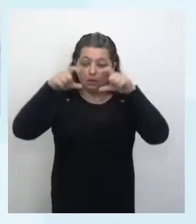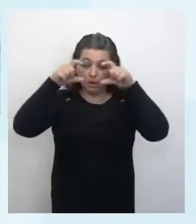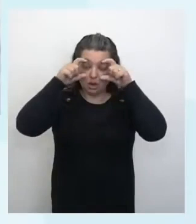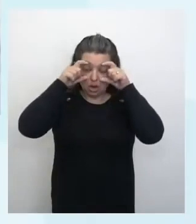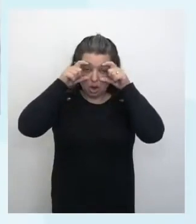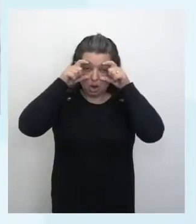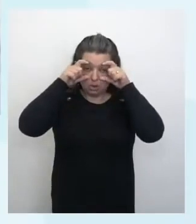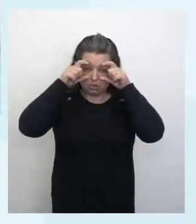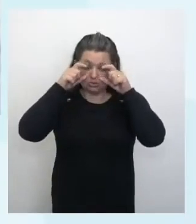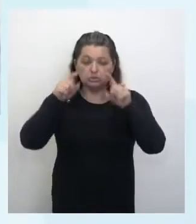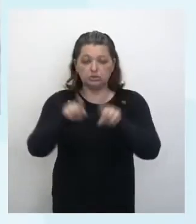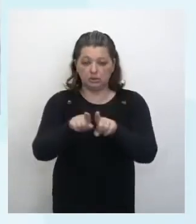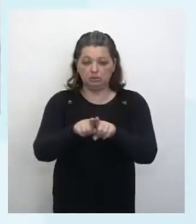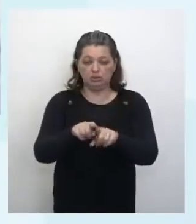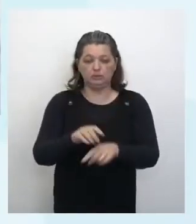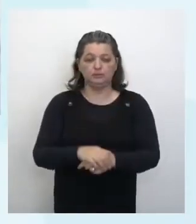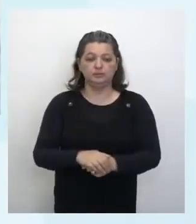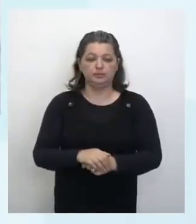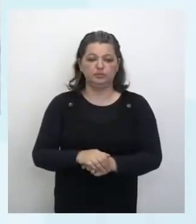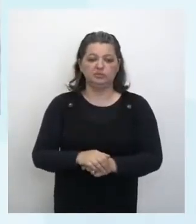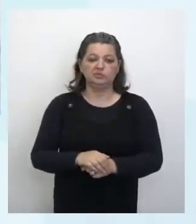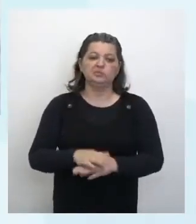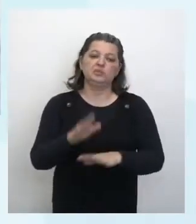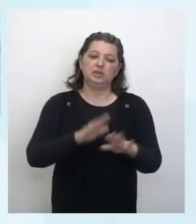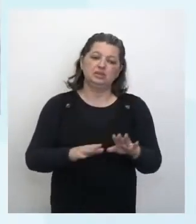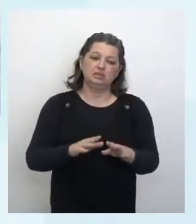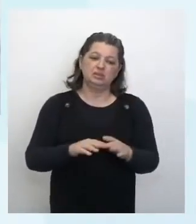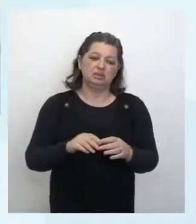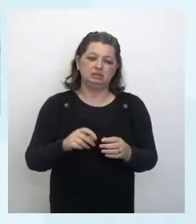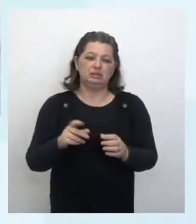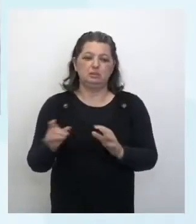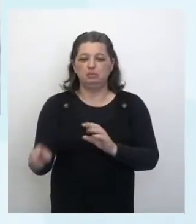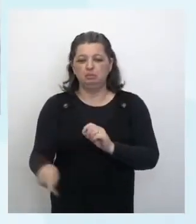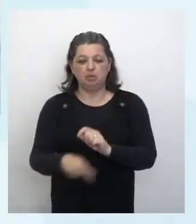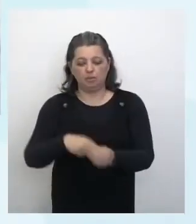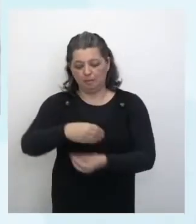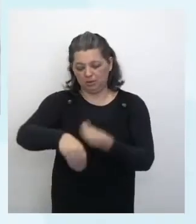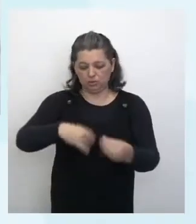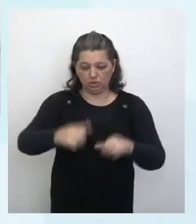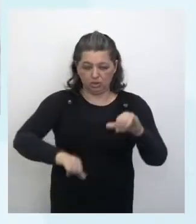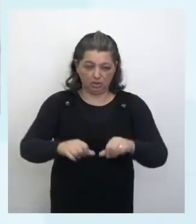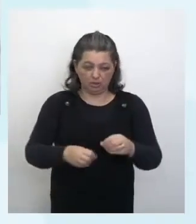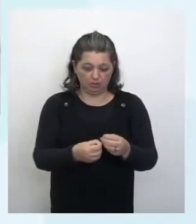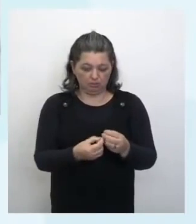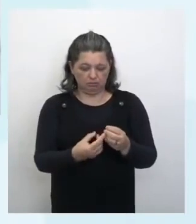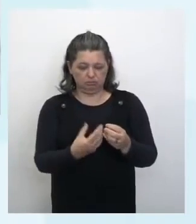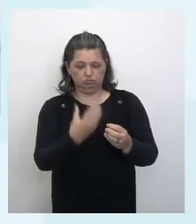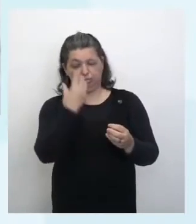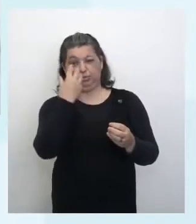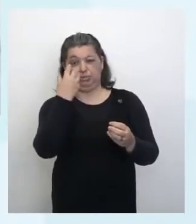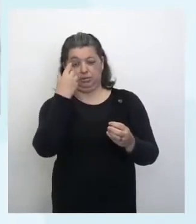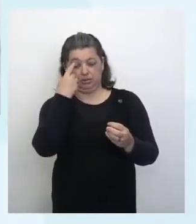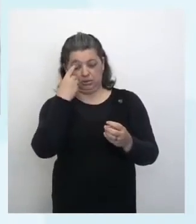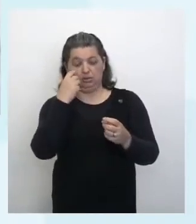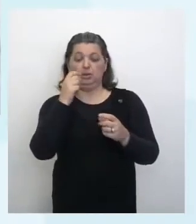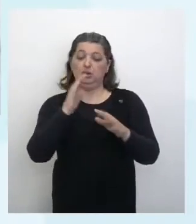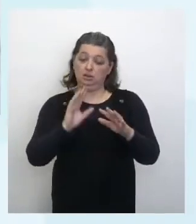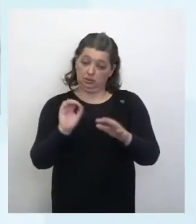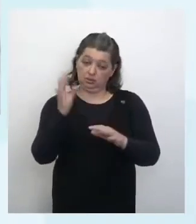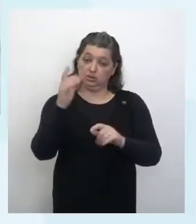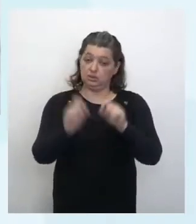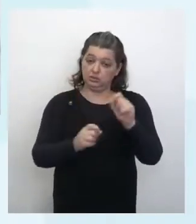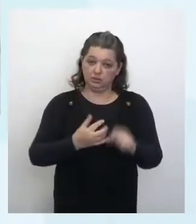proteção, que dependendo da reação pode espirrar no olho e essa reação pode deixar você cego. Então tem que usar o óculos